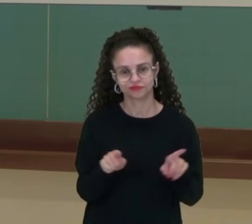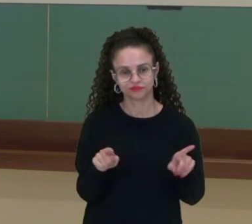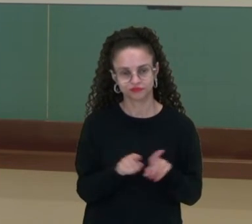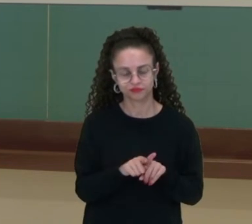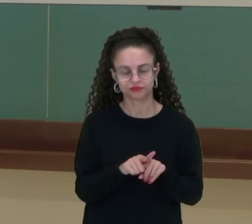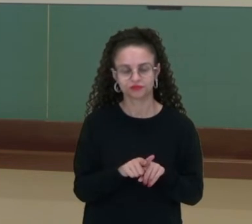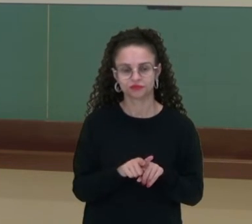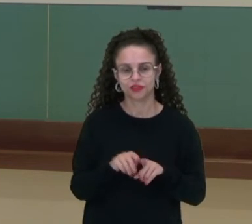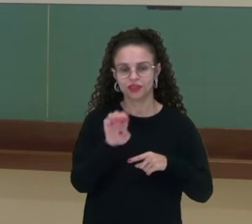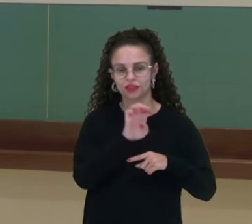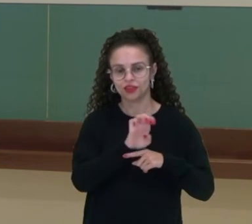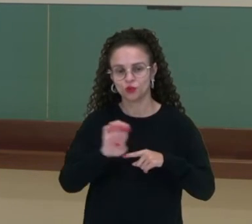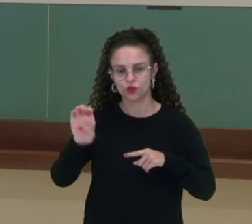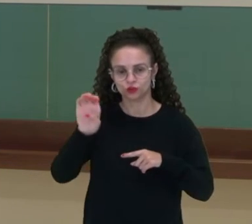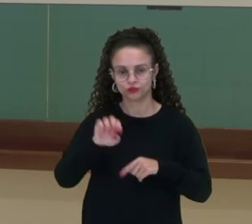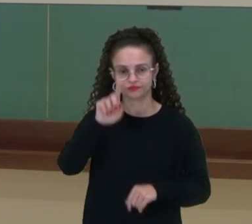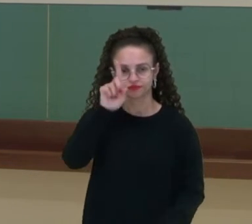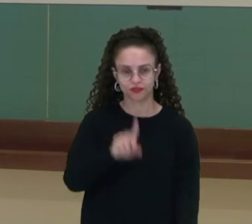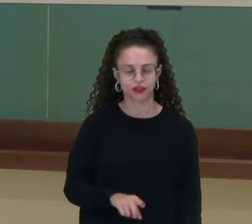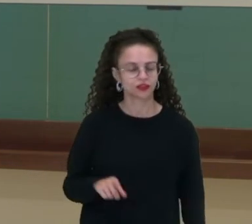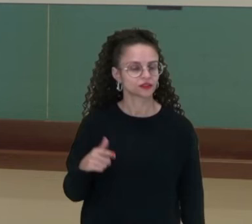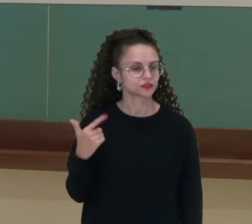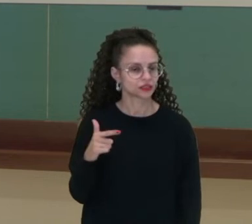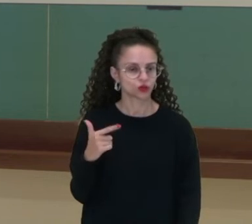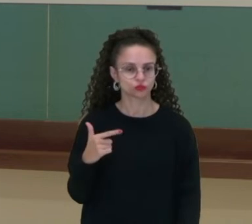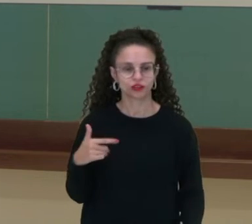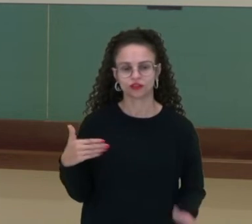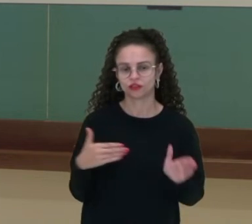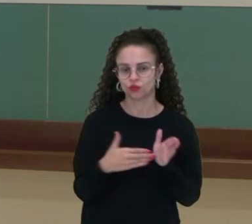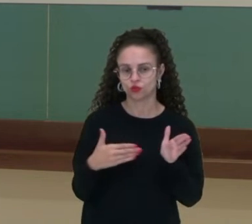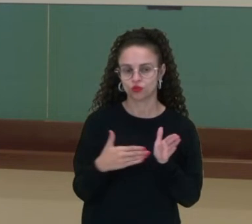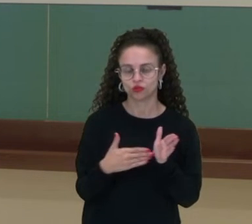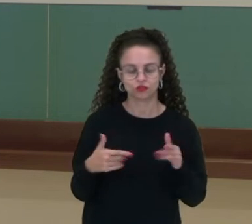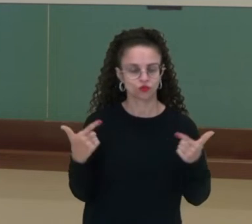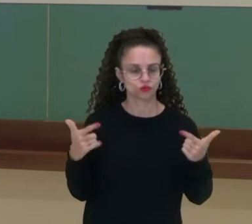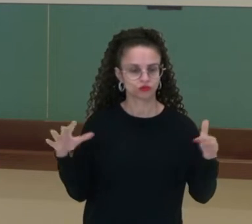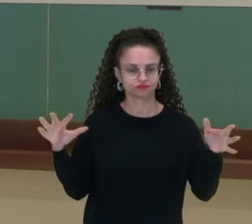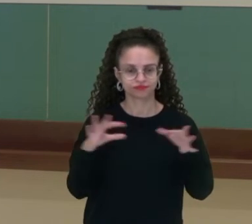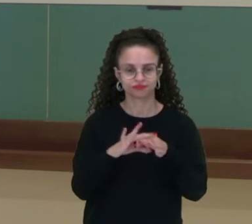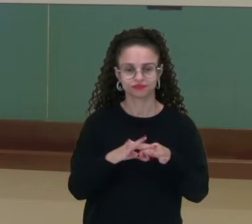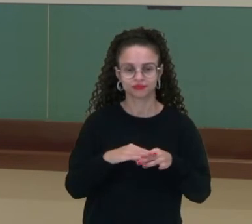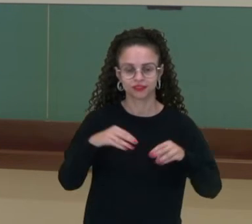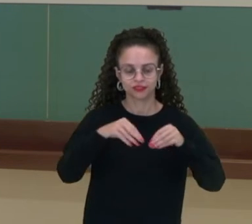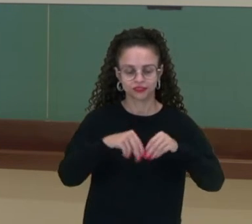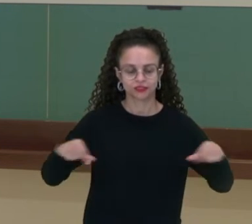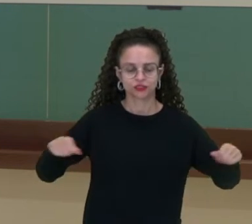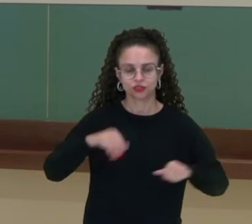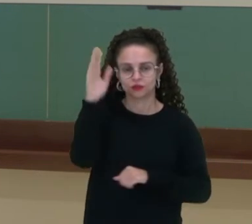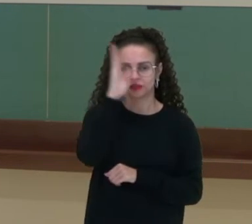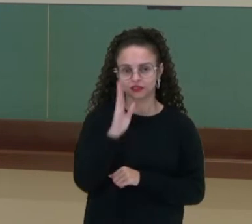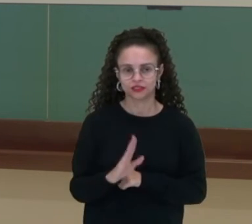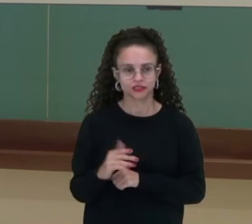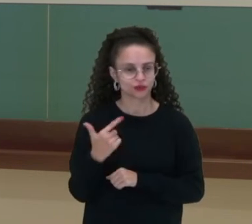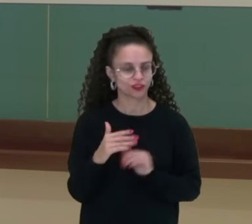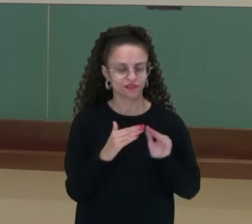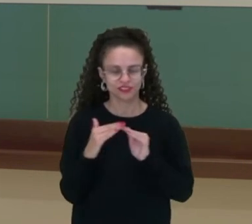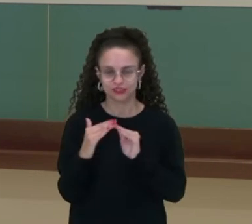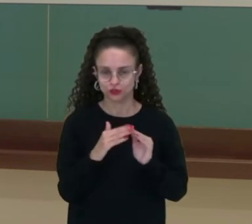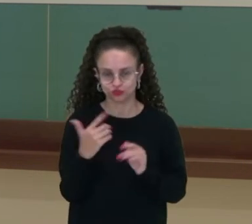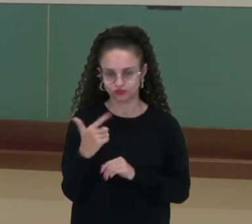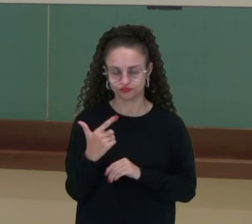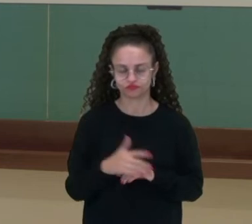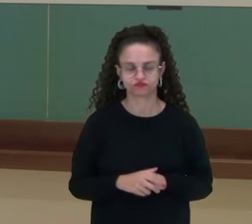países que pertencem à América do Sul, mas que não têm contato com o território brasileiro, né? Ou seja, não faz vizinhança com o